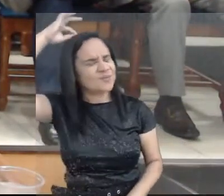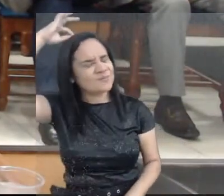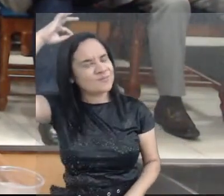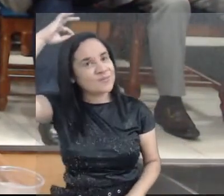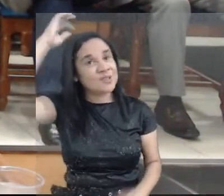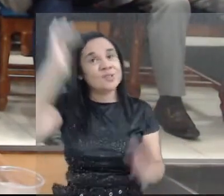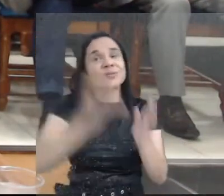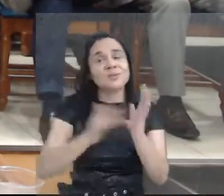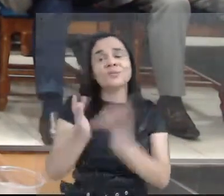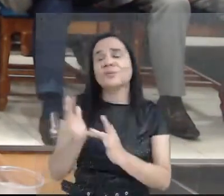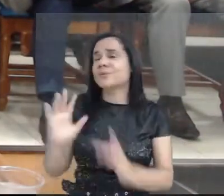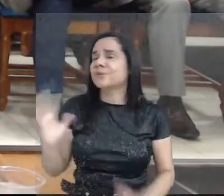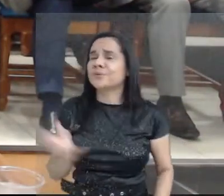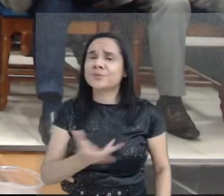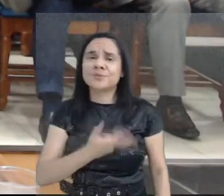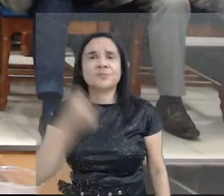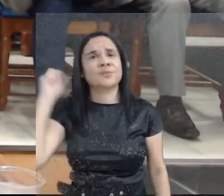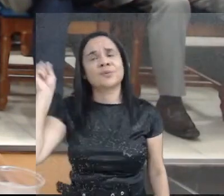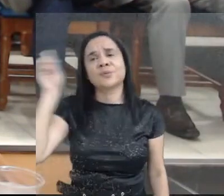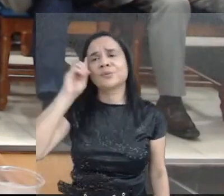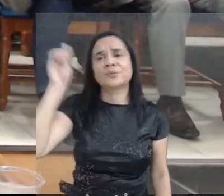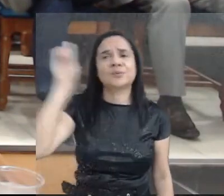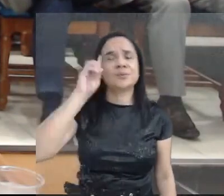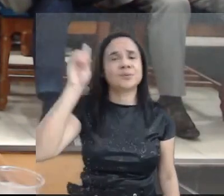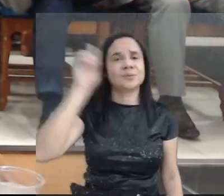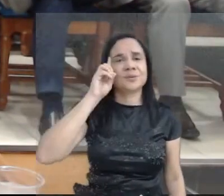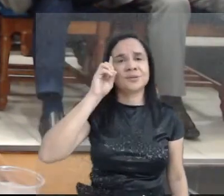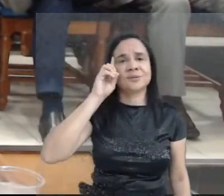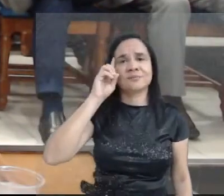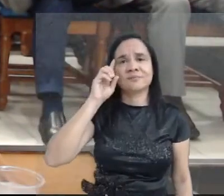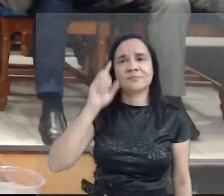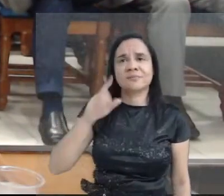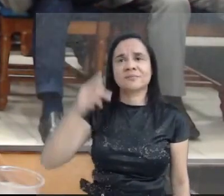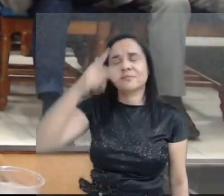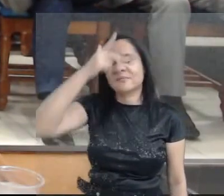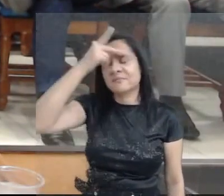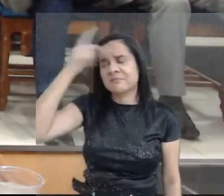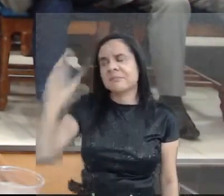E há quem diga, em um contexto histórico, que quando...